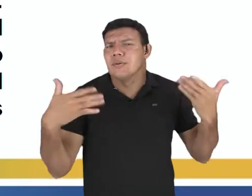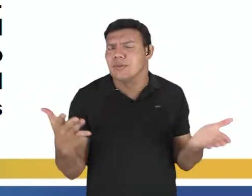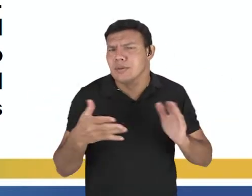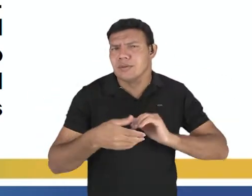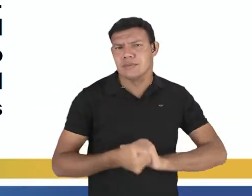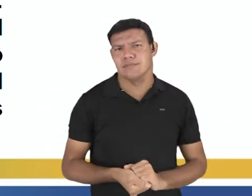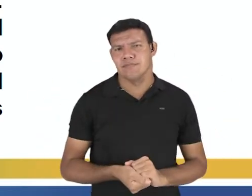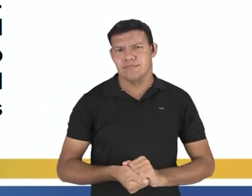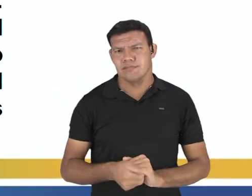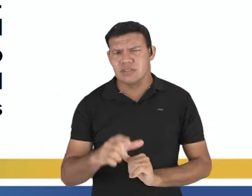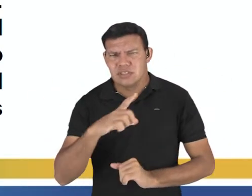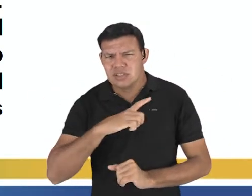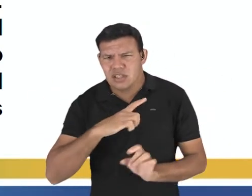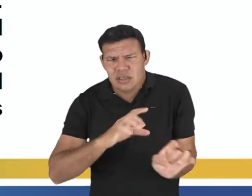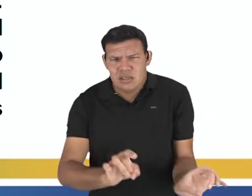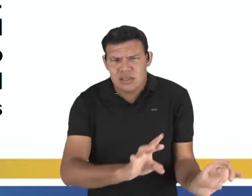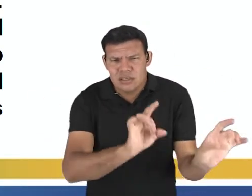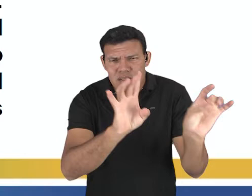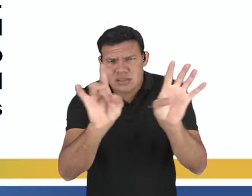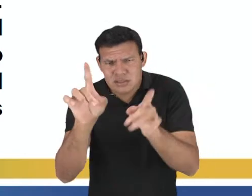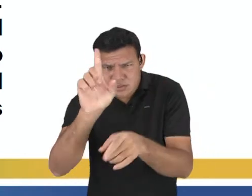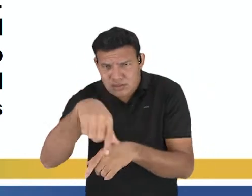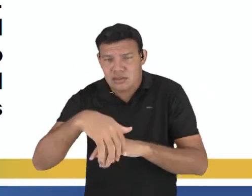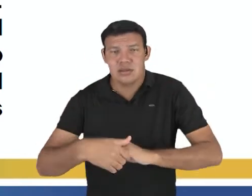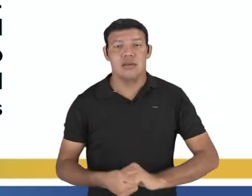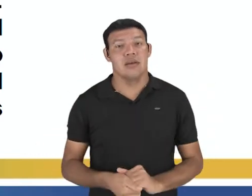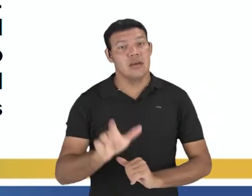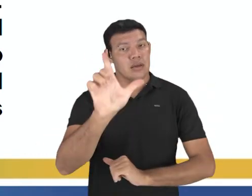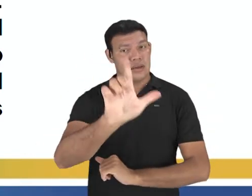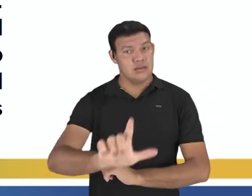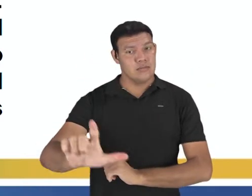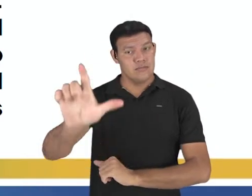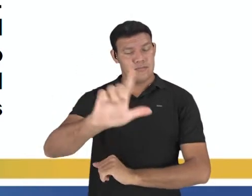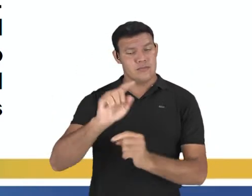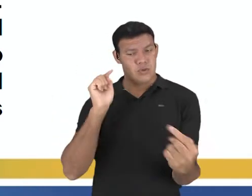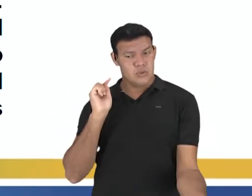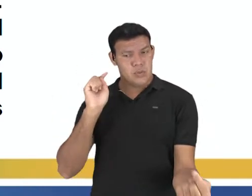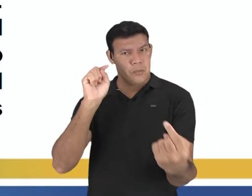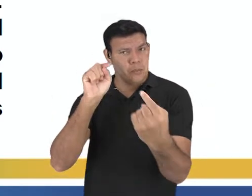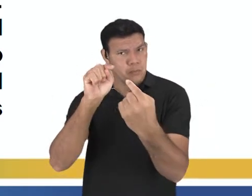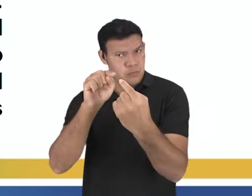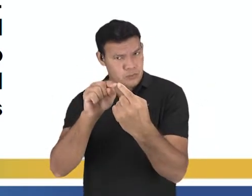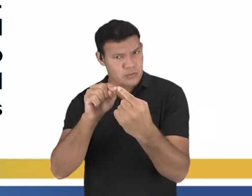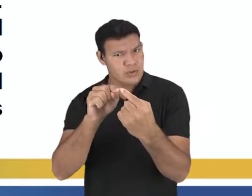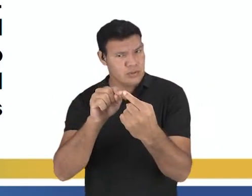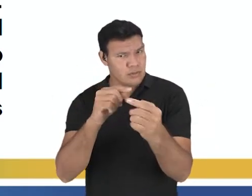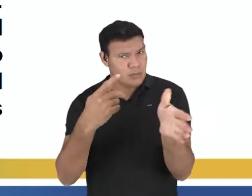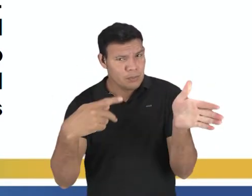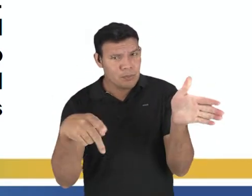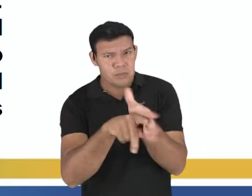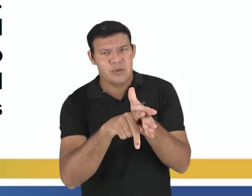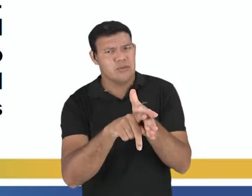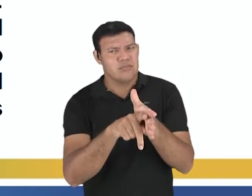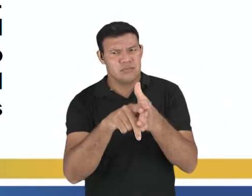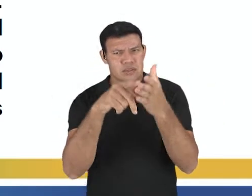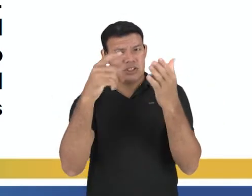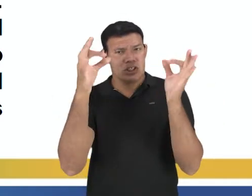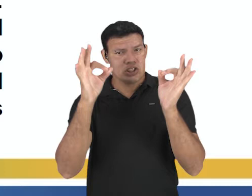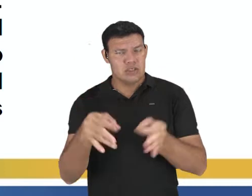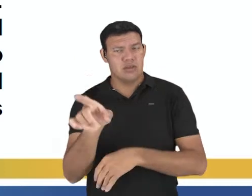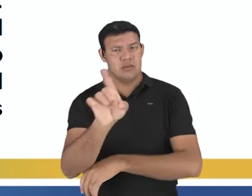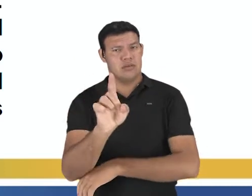função específica? Vejamos, a literatura não tem uma função absoluta e definitiva.